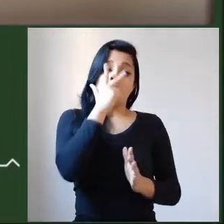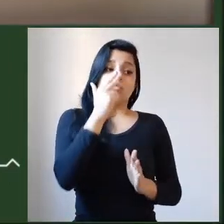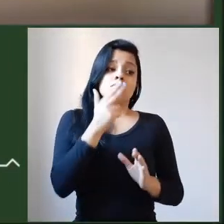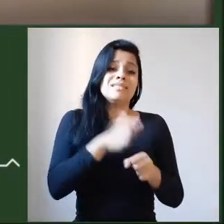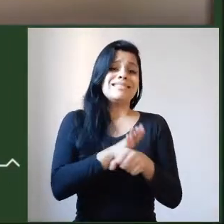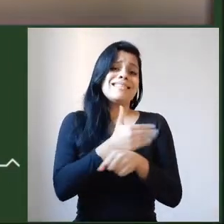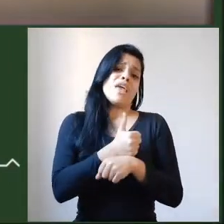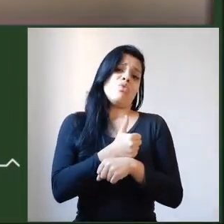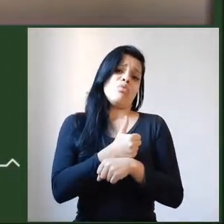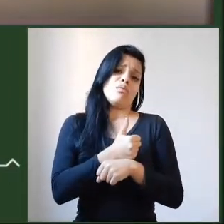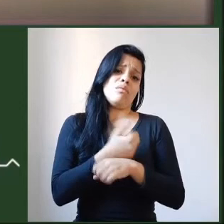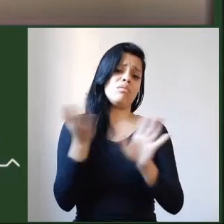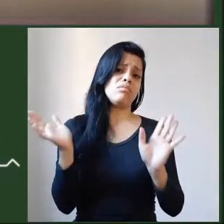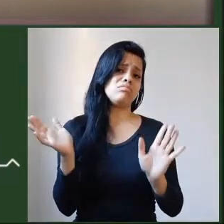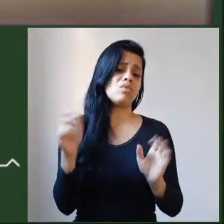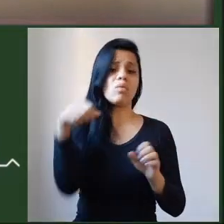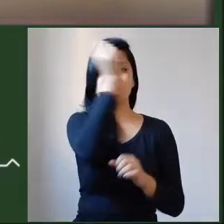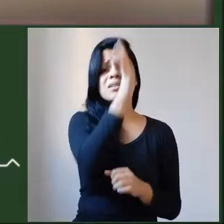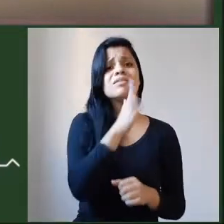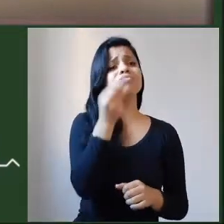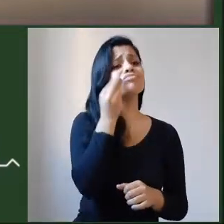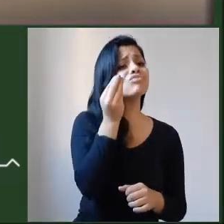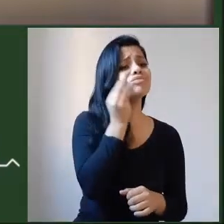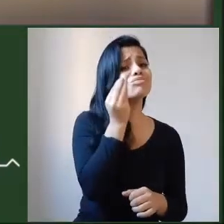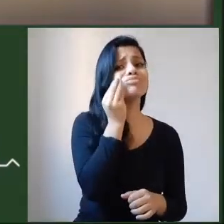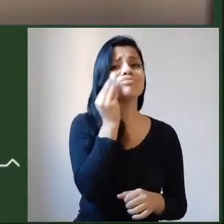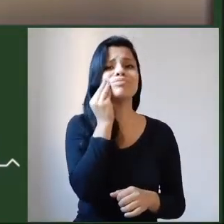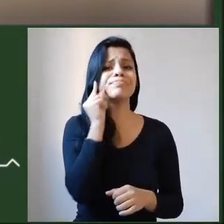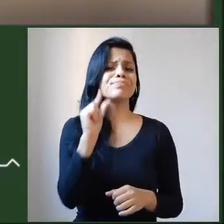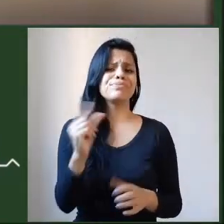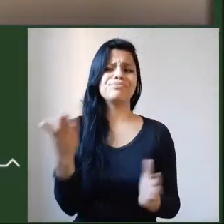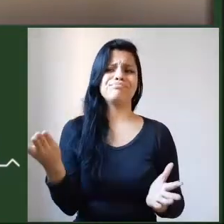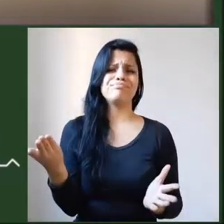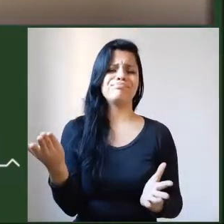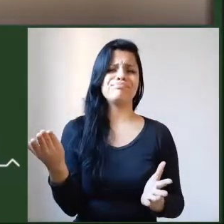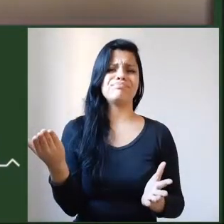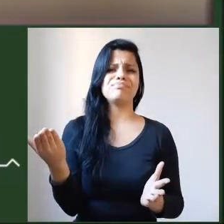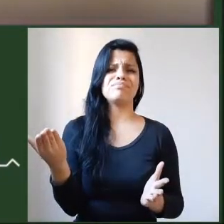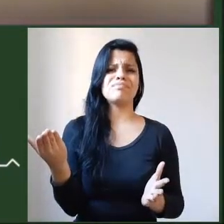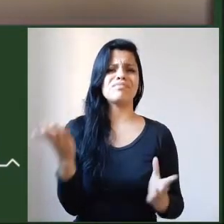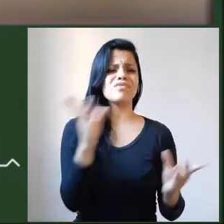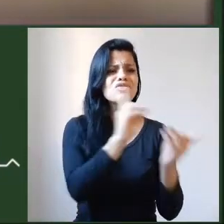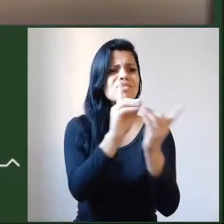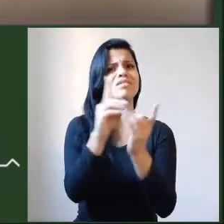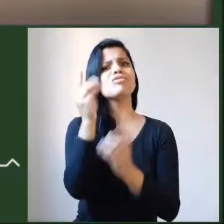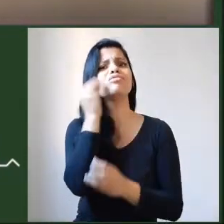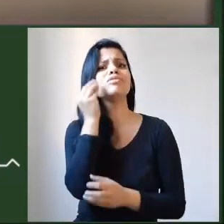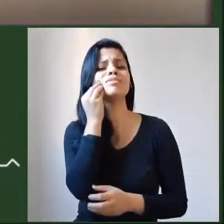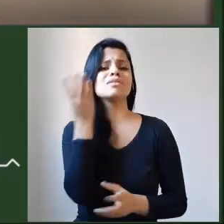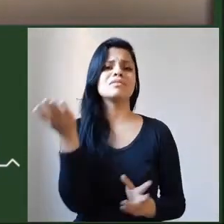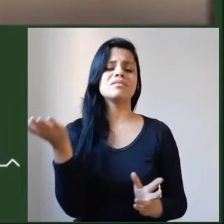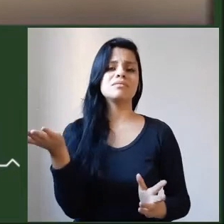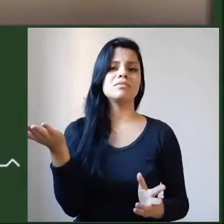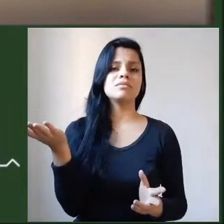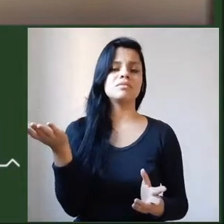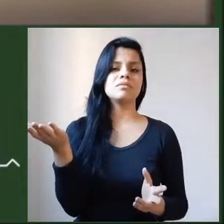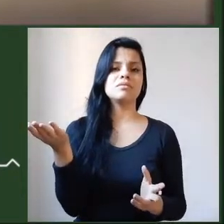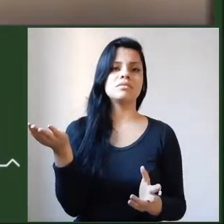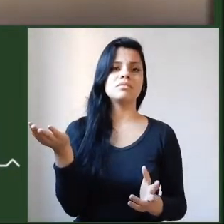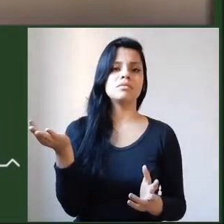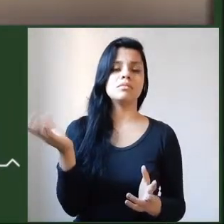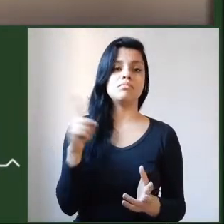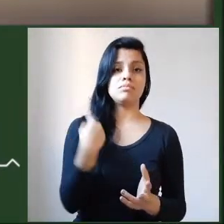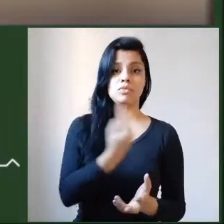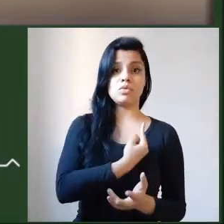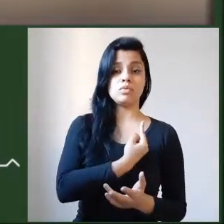A gente, infelizmente, por falta de kit, a gente não tem noção direitinho de